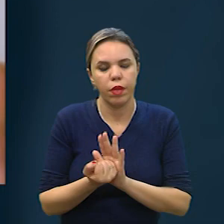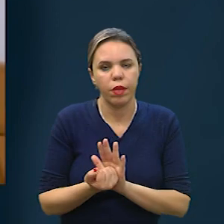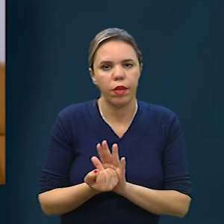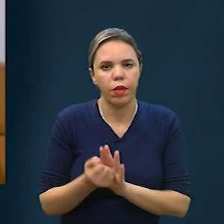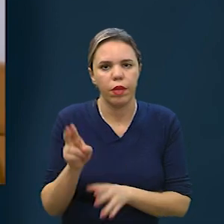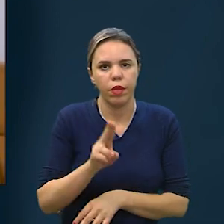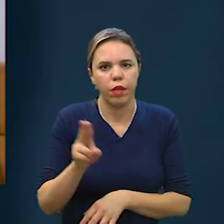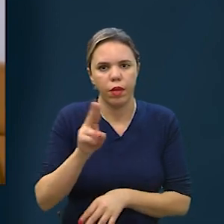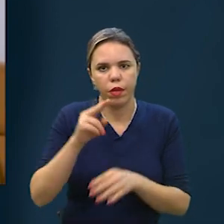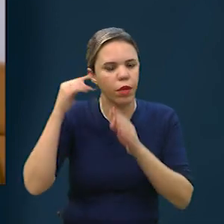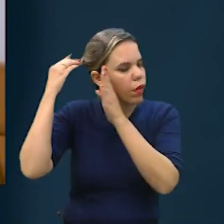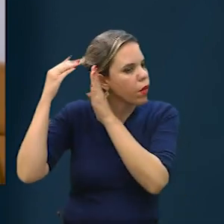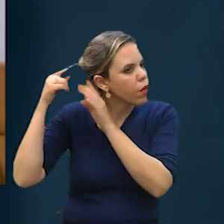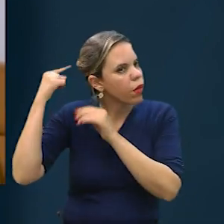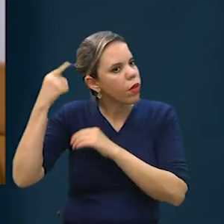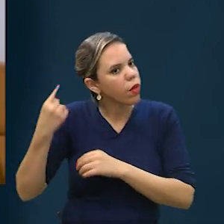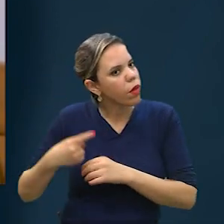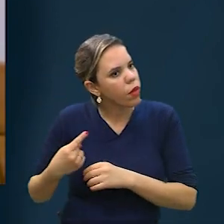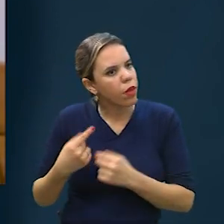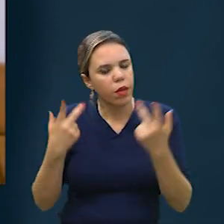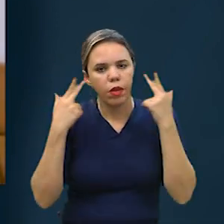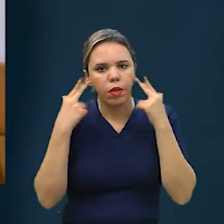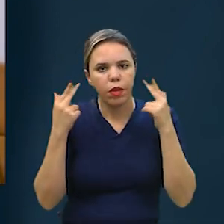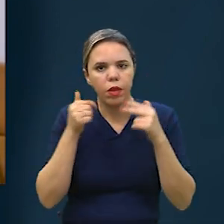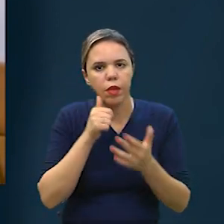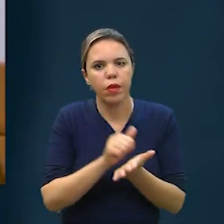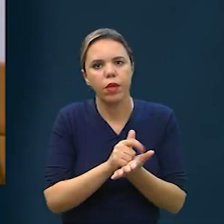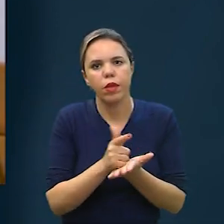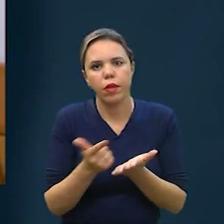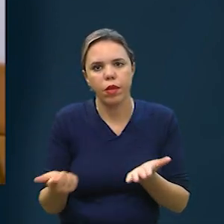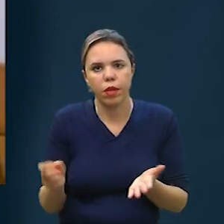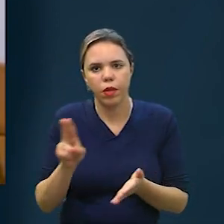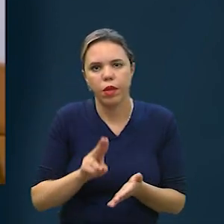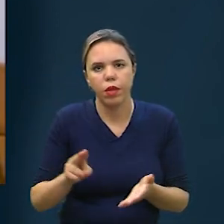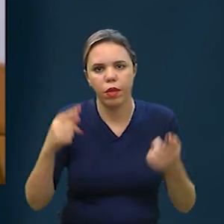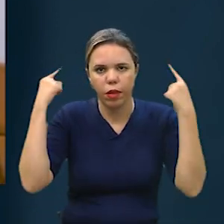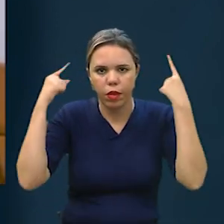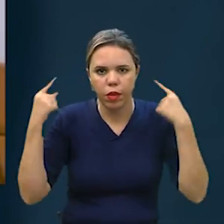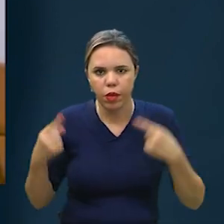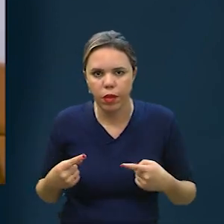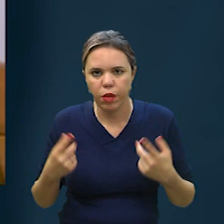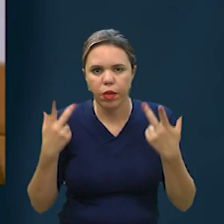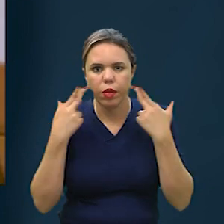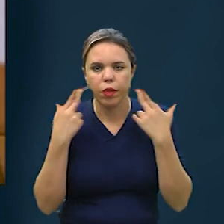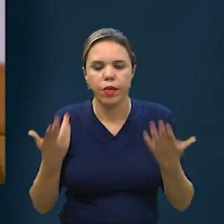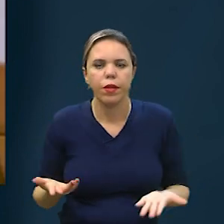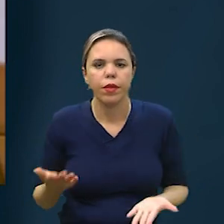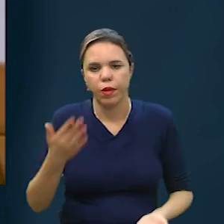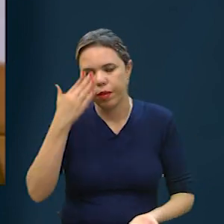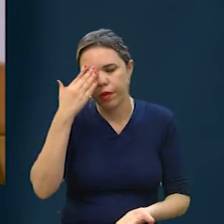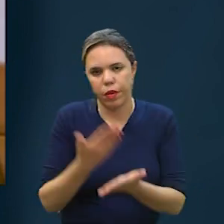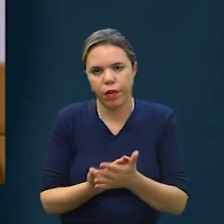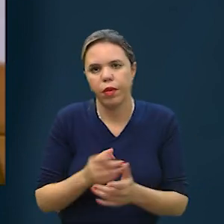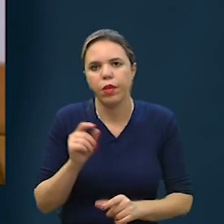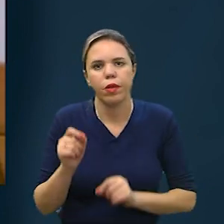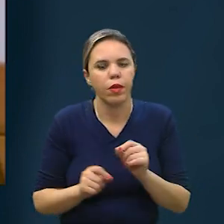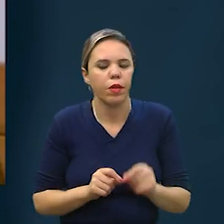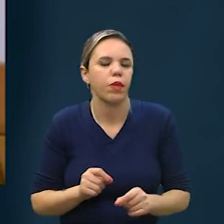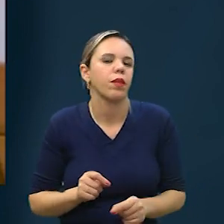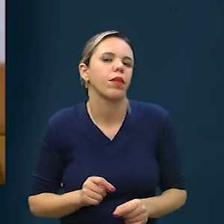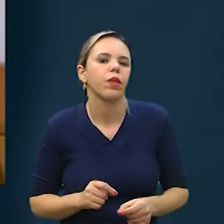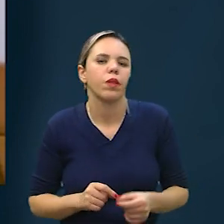marcas usando o cabelo natural, né? Muitas jornalistas usando o cabelo natural. Então eu acredito